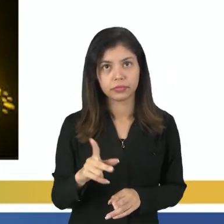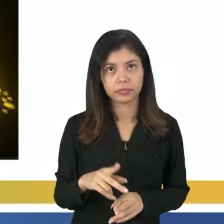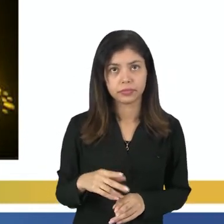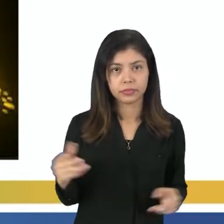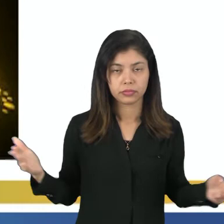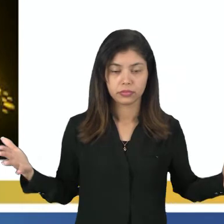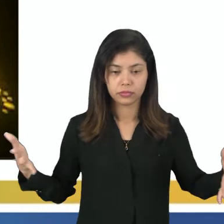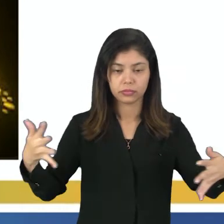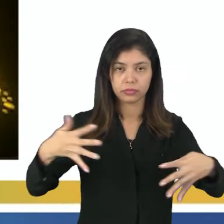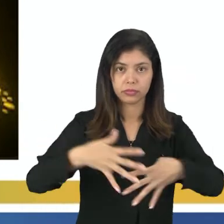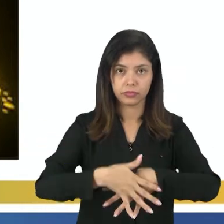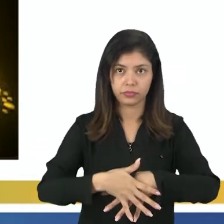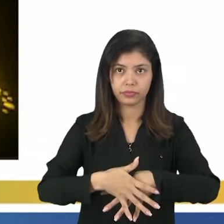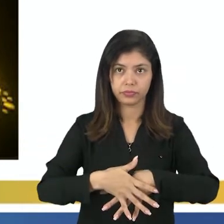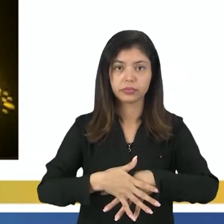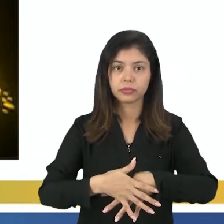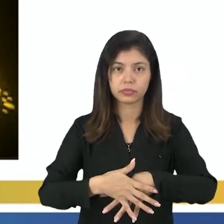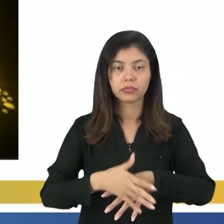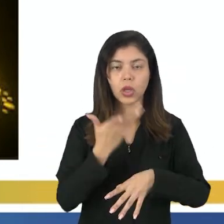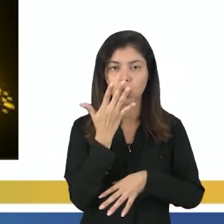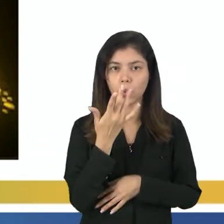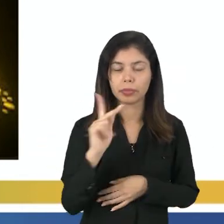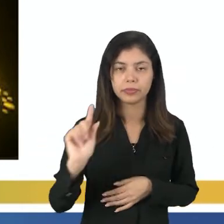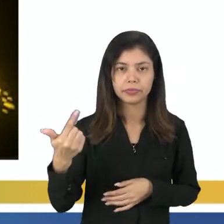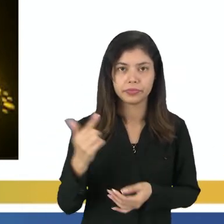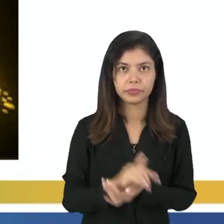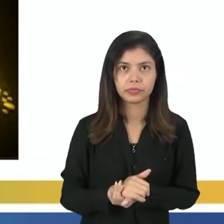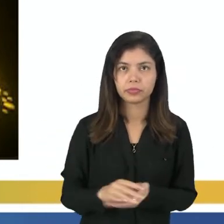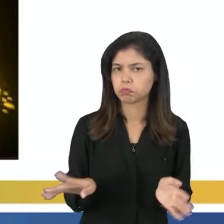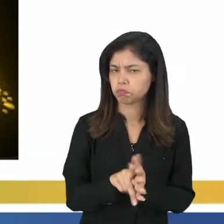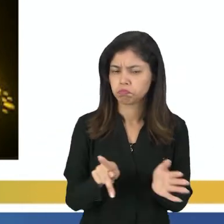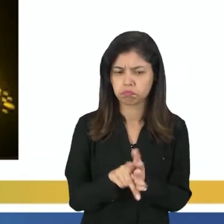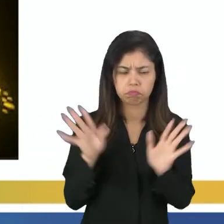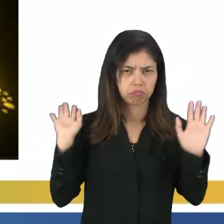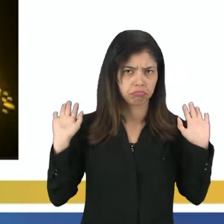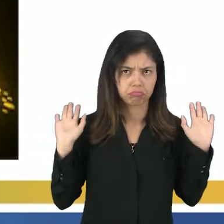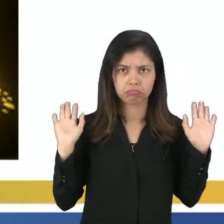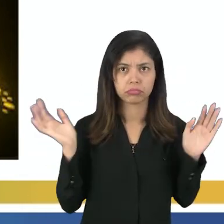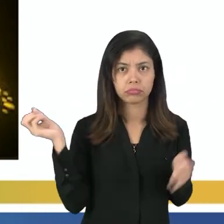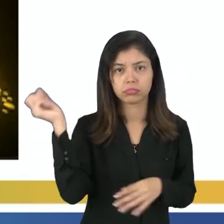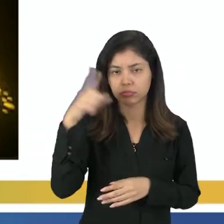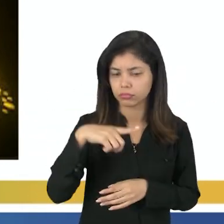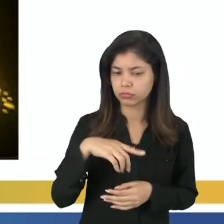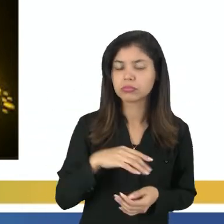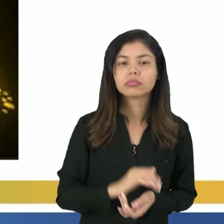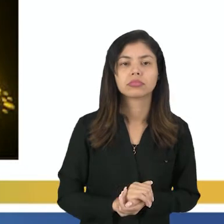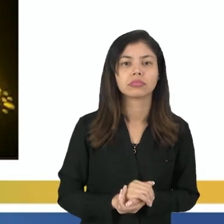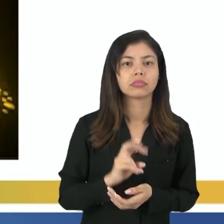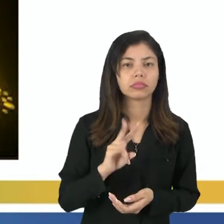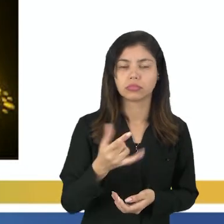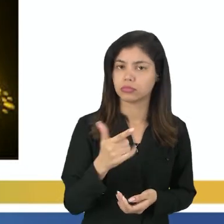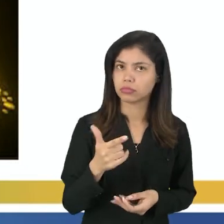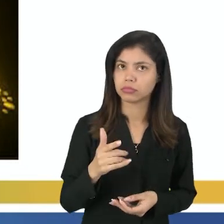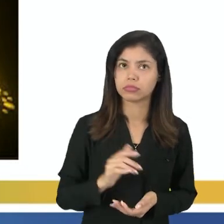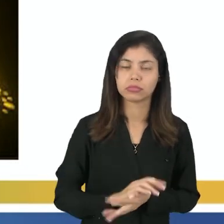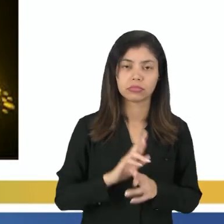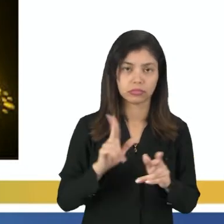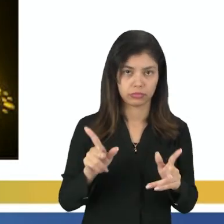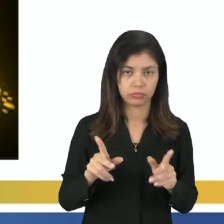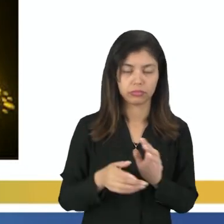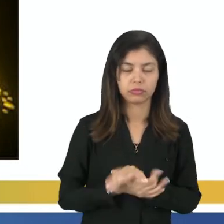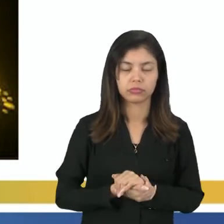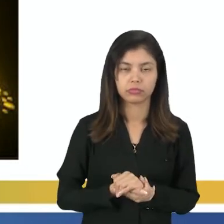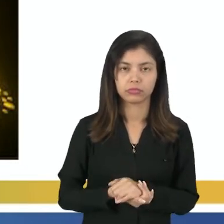ao ultrapassar uma cor pela outra, elas são independentes, os raios de luz, eles não sofrem ali uma interferência